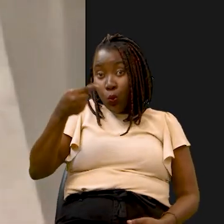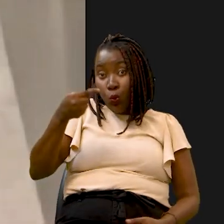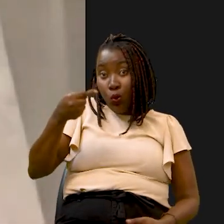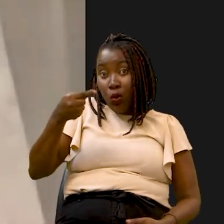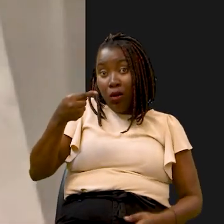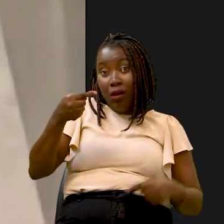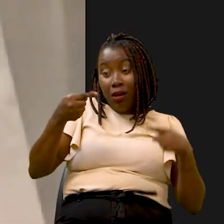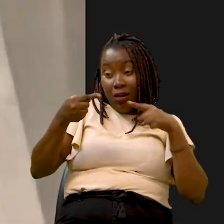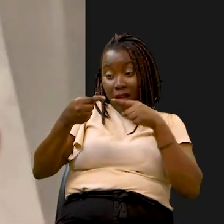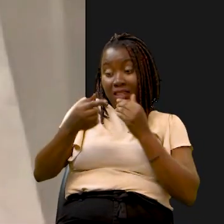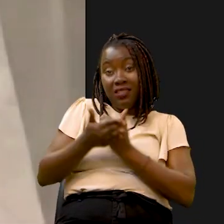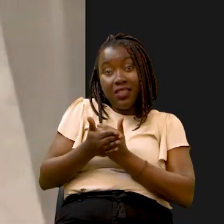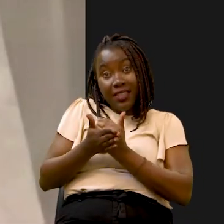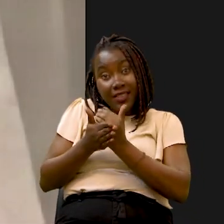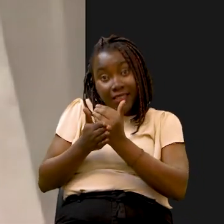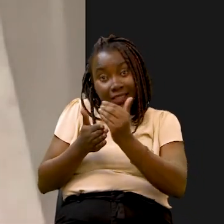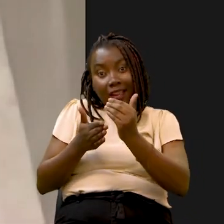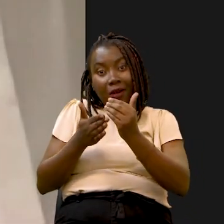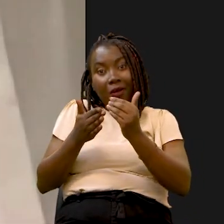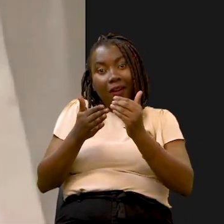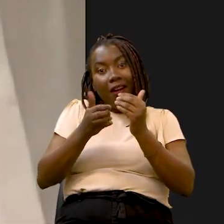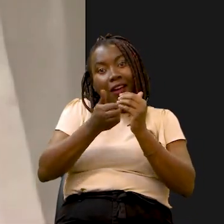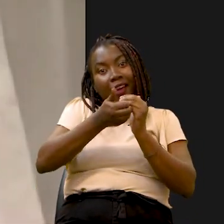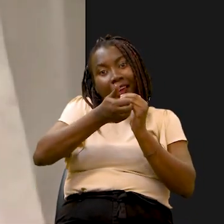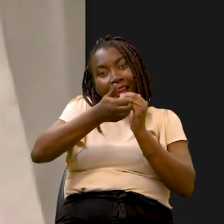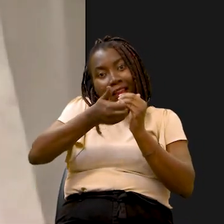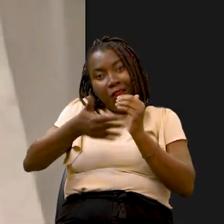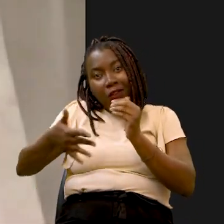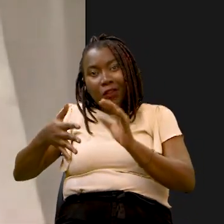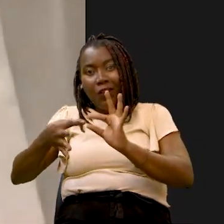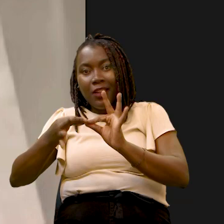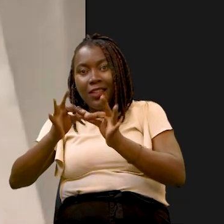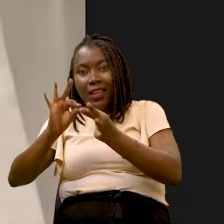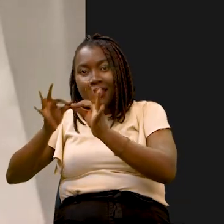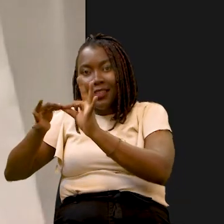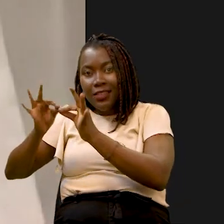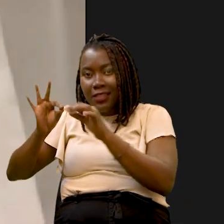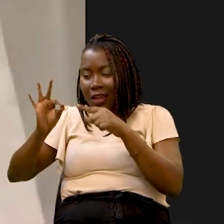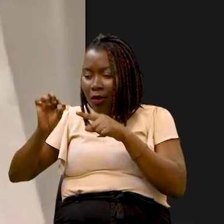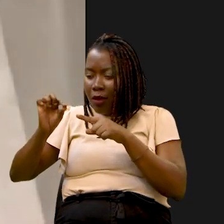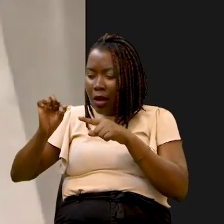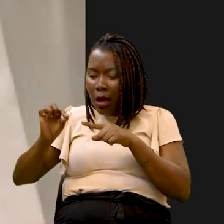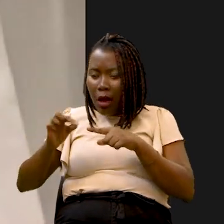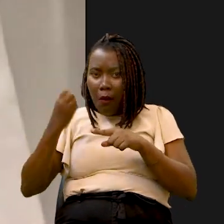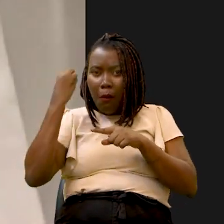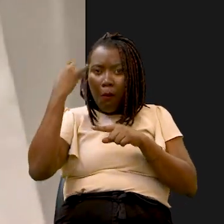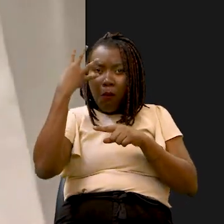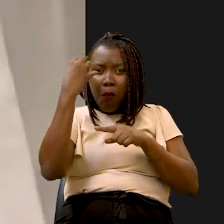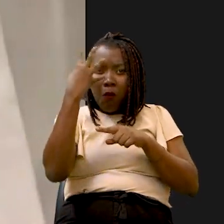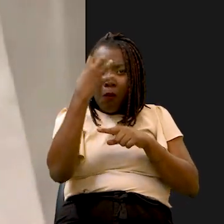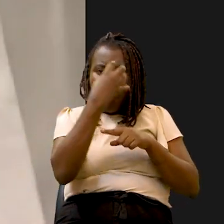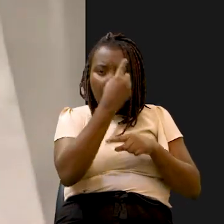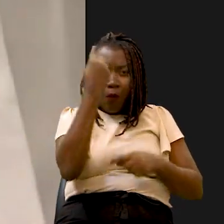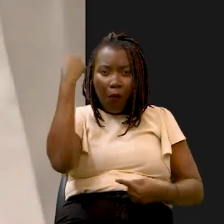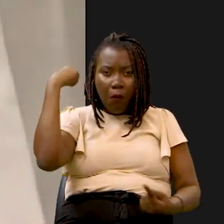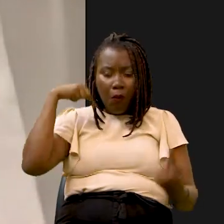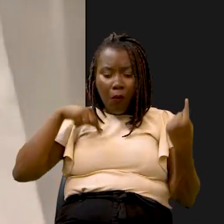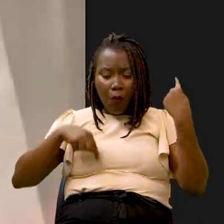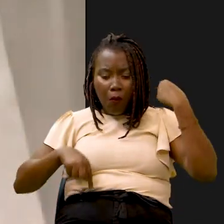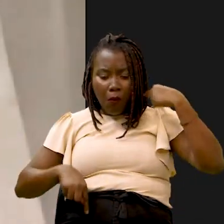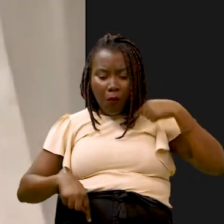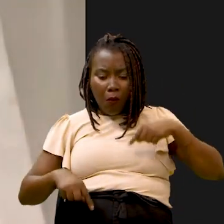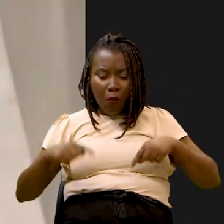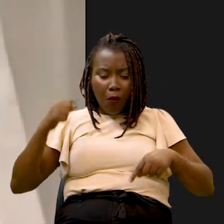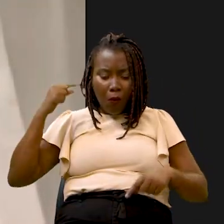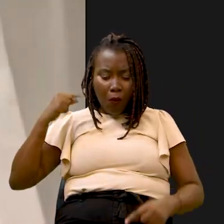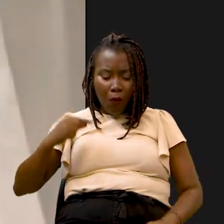primário, o tumor inicial, solta uma célulazinha que pode viajar através dos vasos